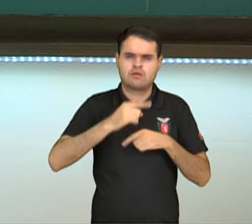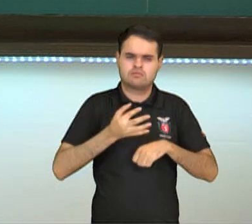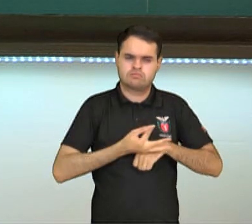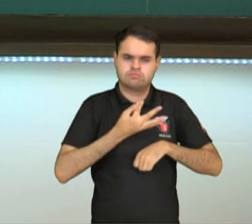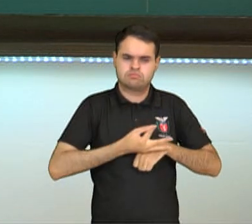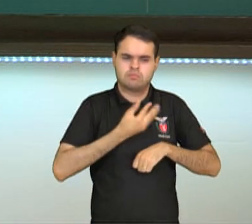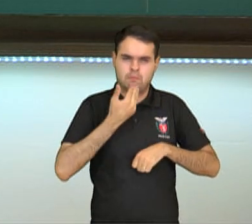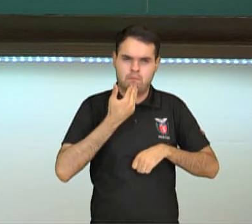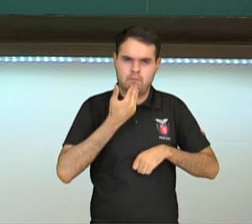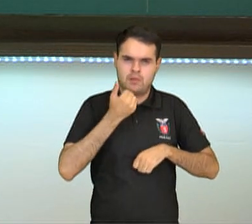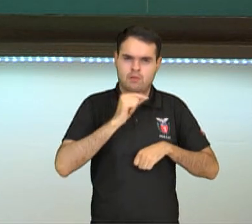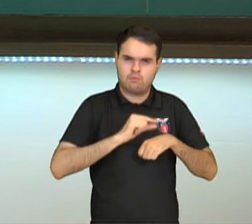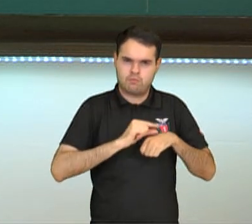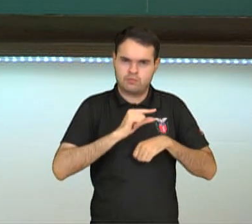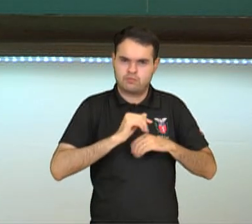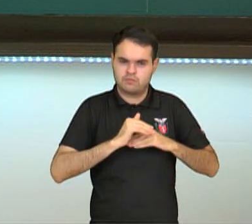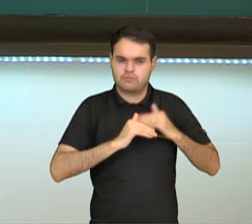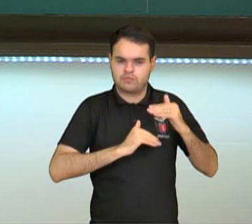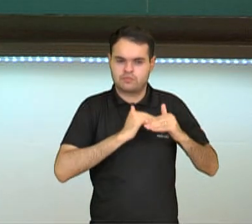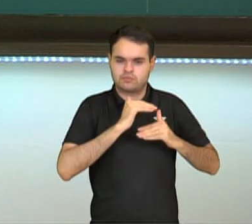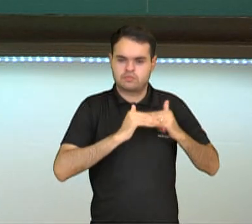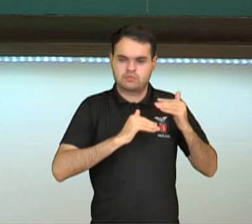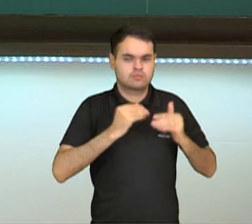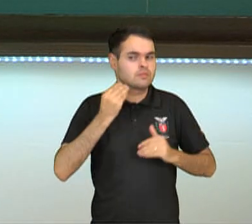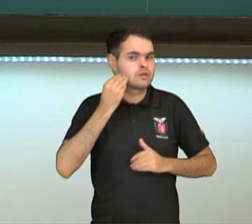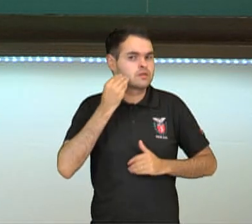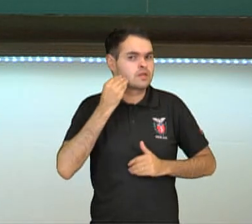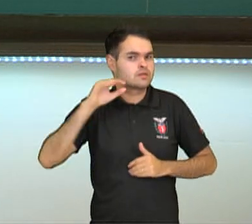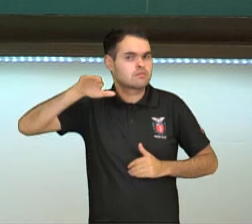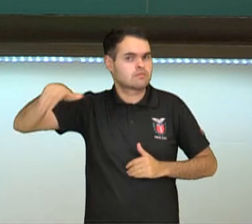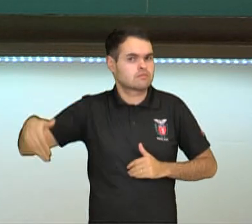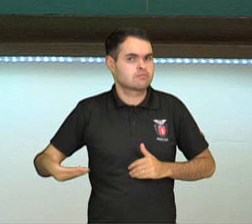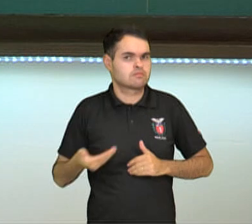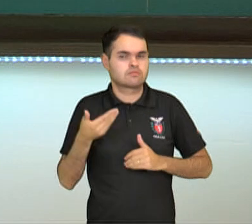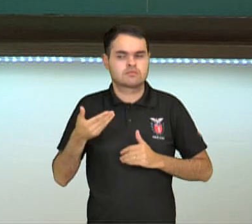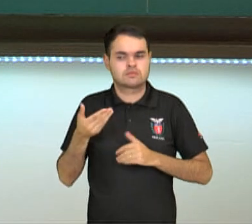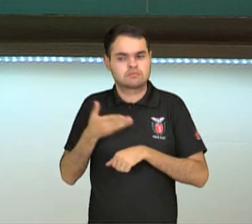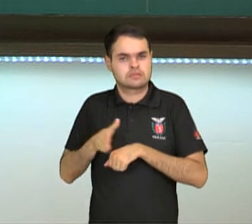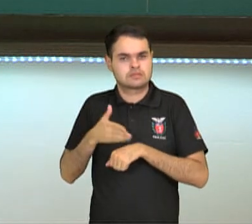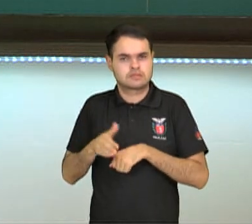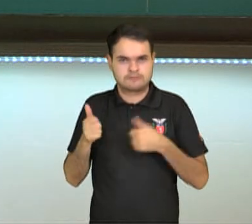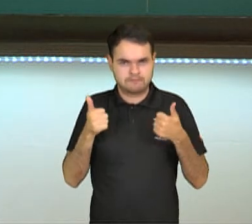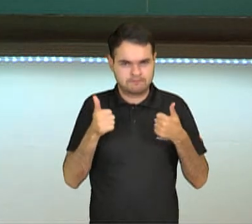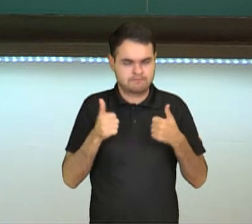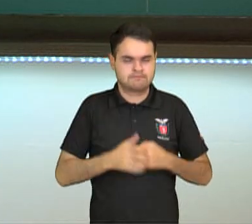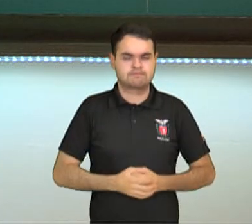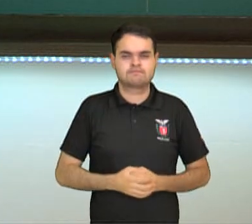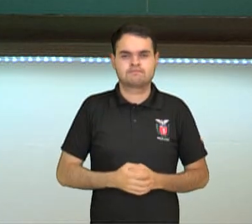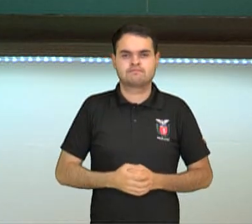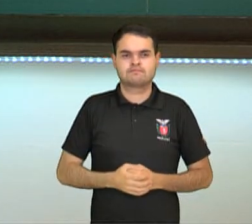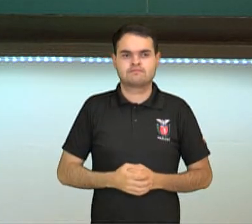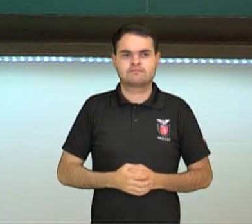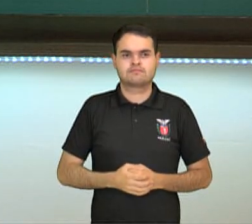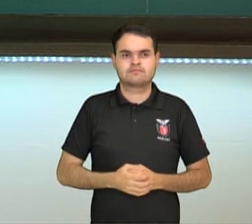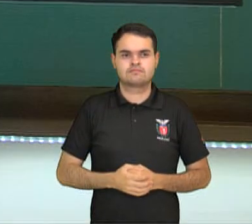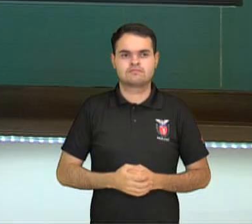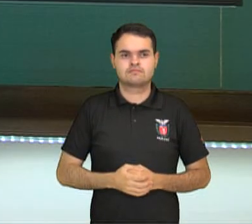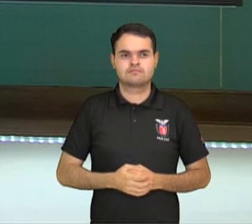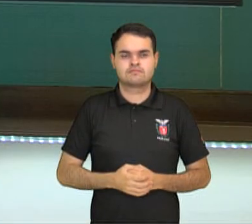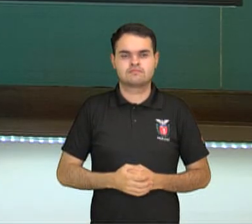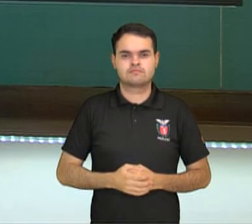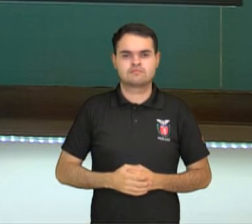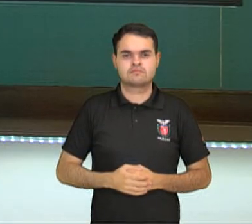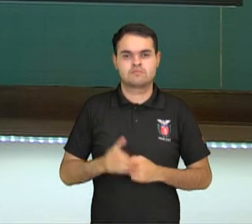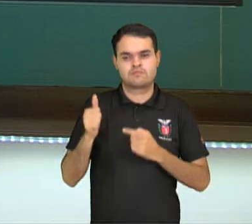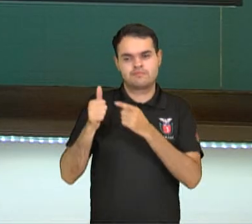você melhorar o seu condicionamento físico, você pode até voltar nesse exercício aí, ok? Então, a